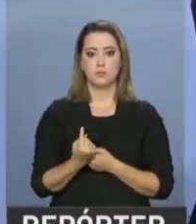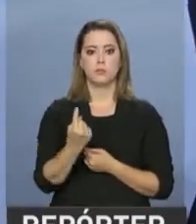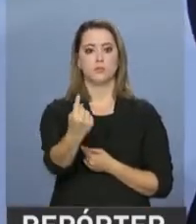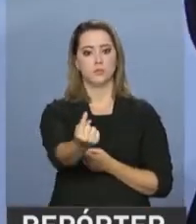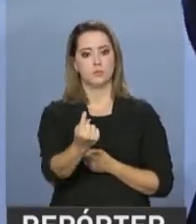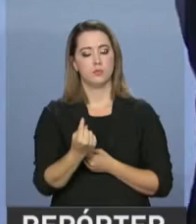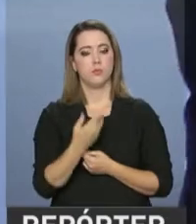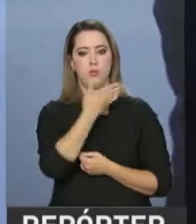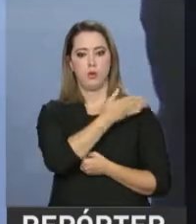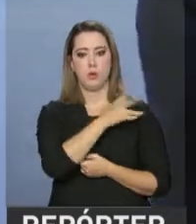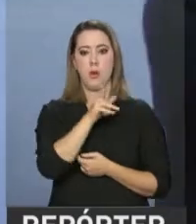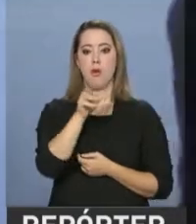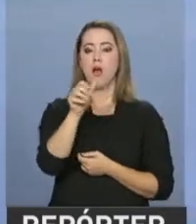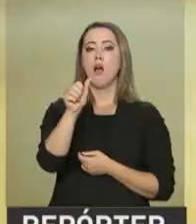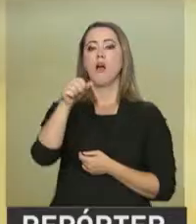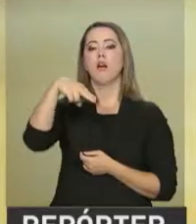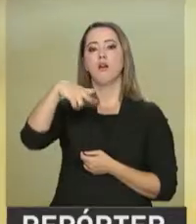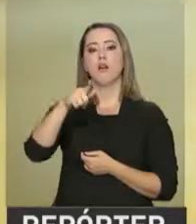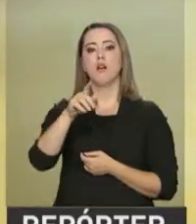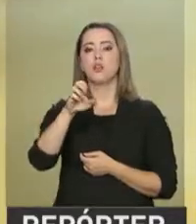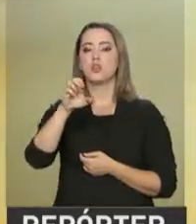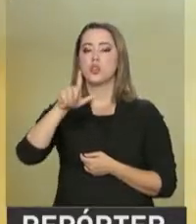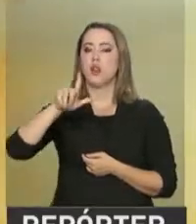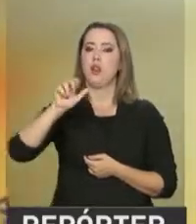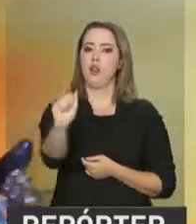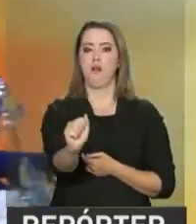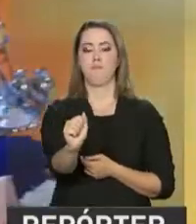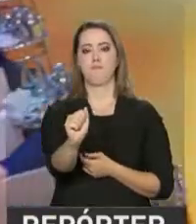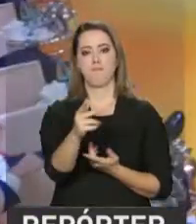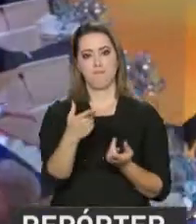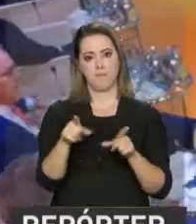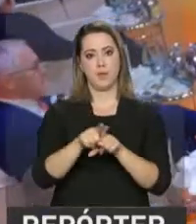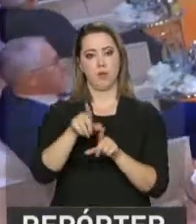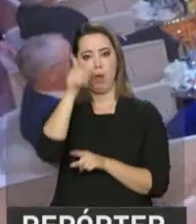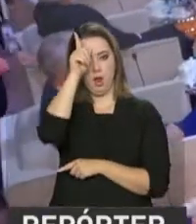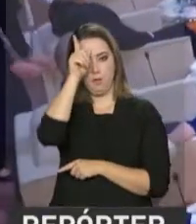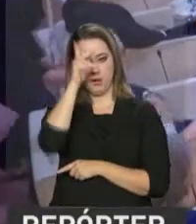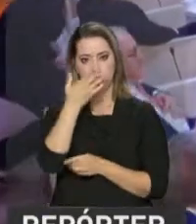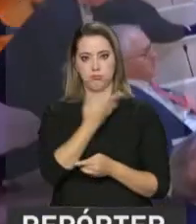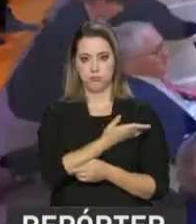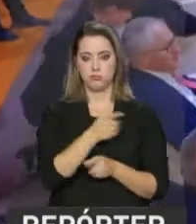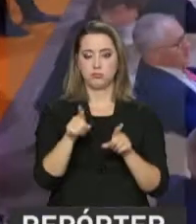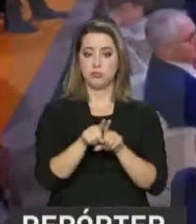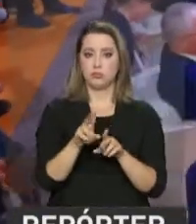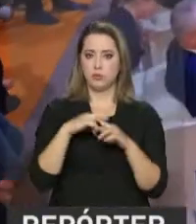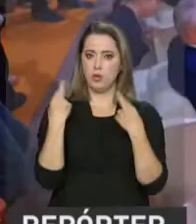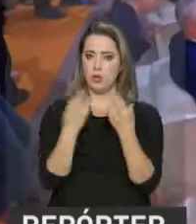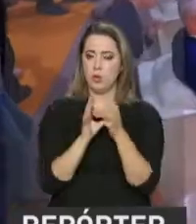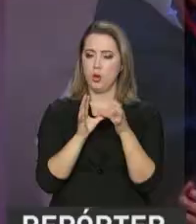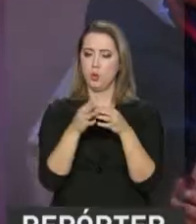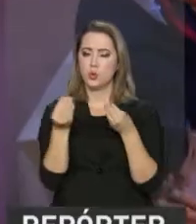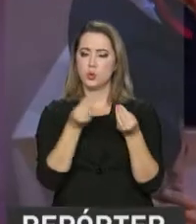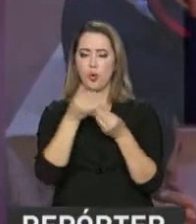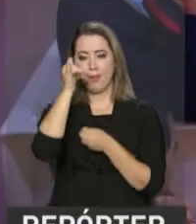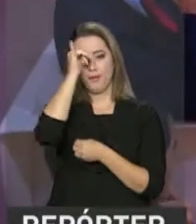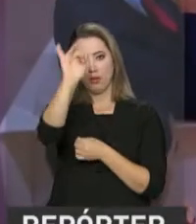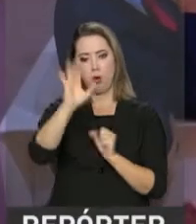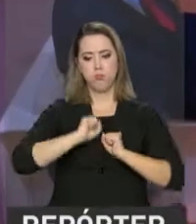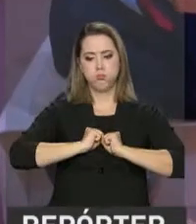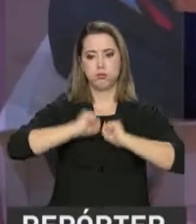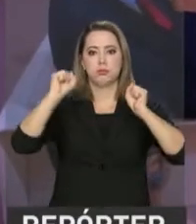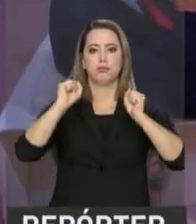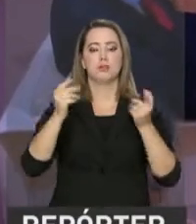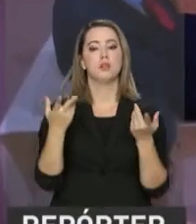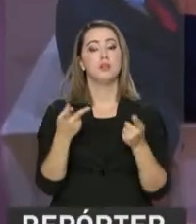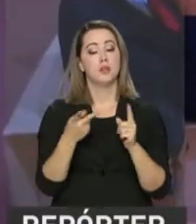chanceler alemã angela merkel no primeiro encontro entre os líderes uma reunião informal sobre o combate ao terrorismo o presidente